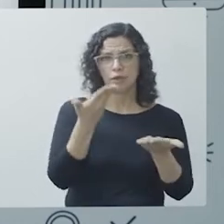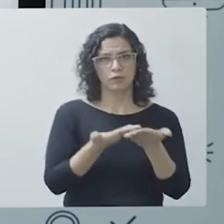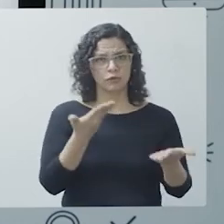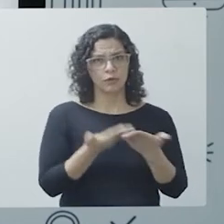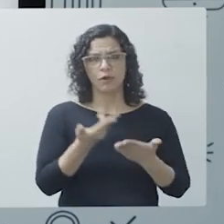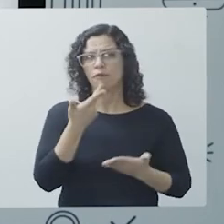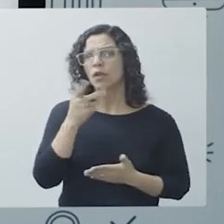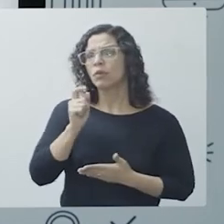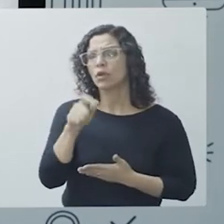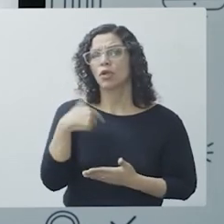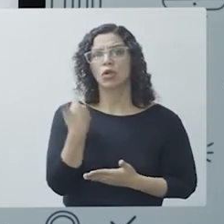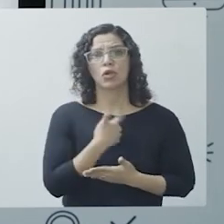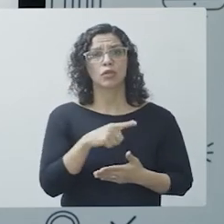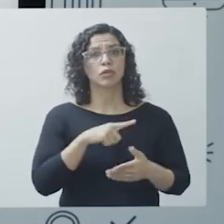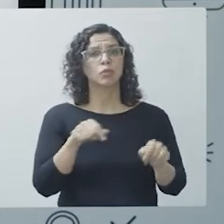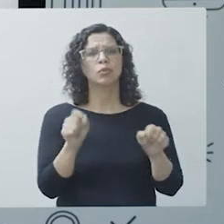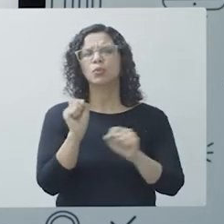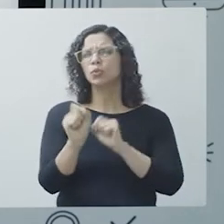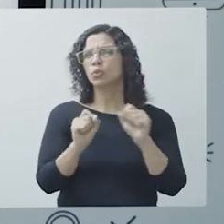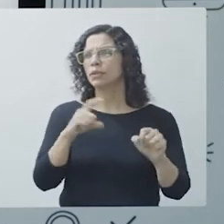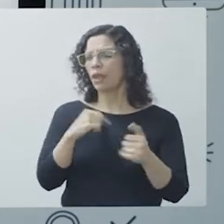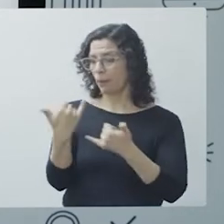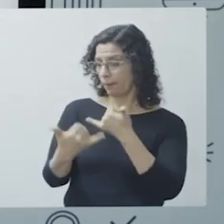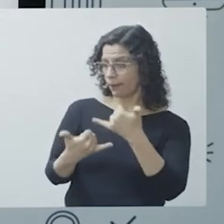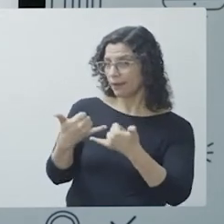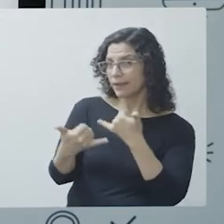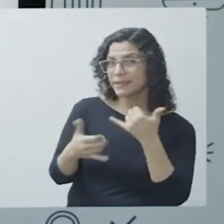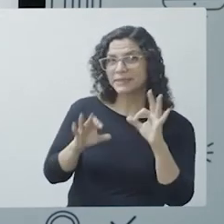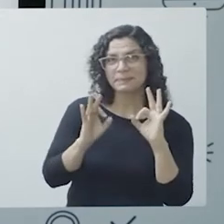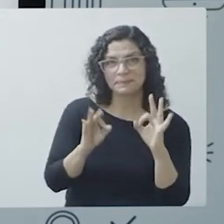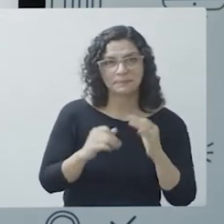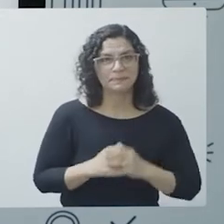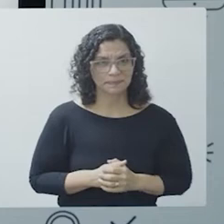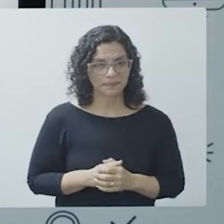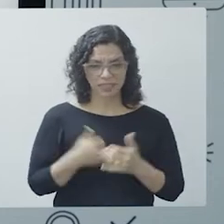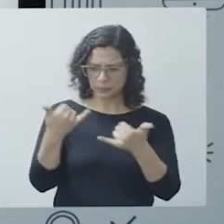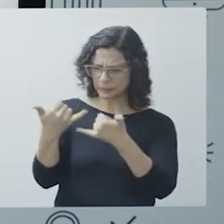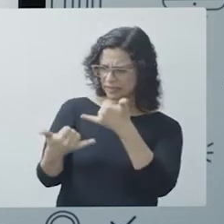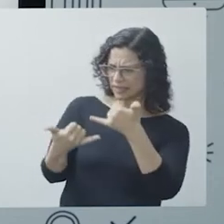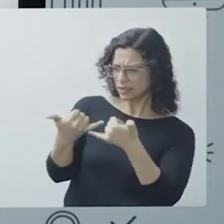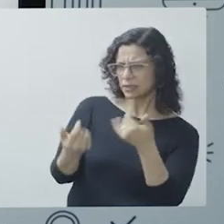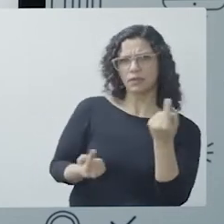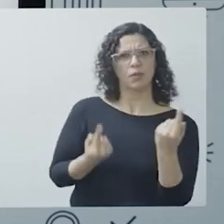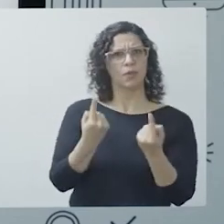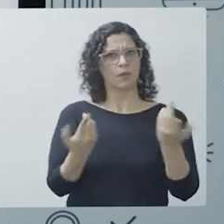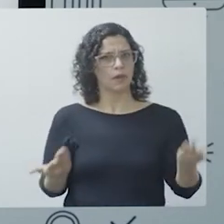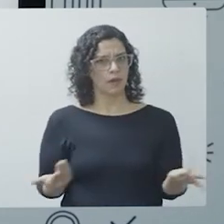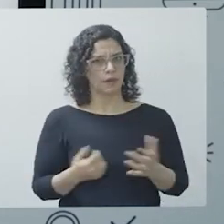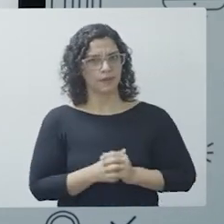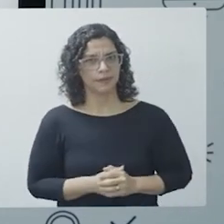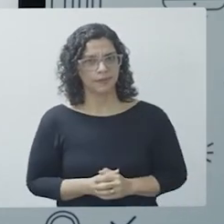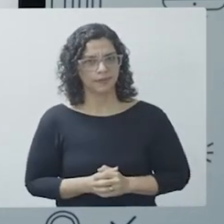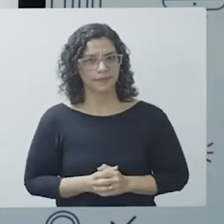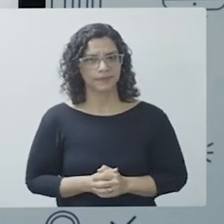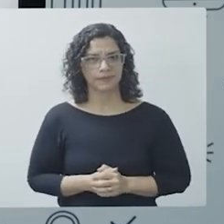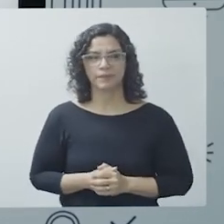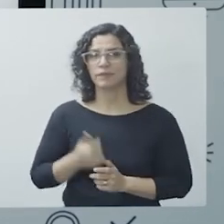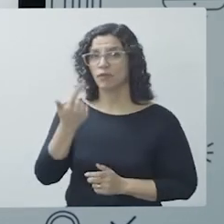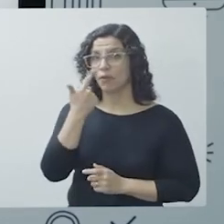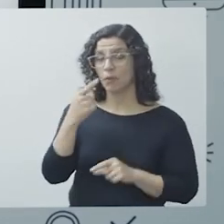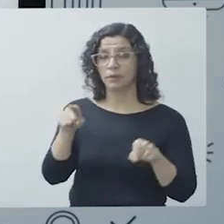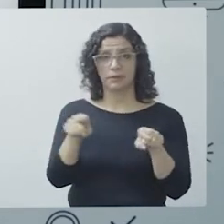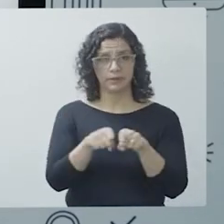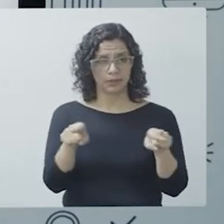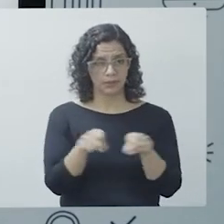aula, eu falei para vocês que iríamos fazer um jogo. Que jogo será esse? E